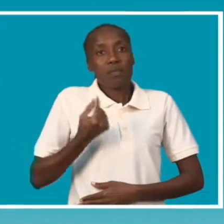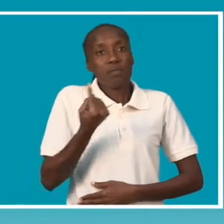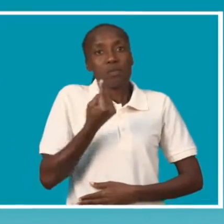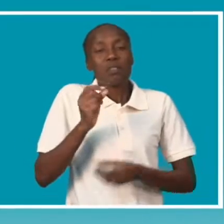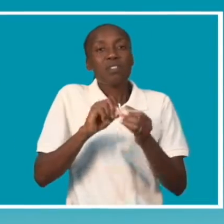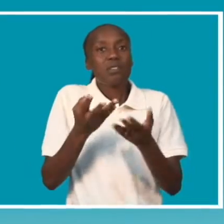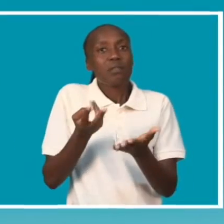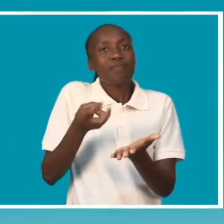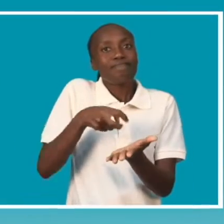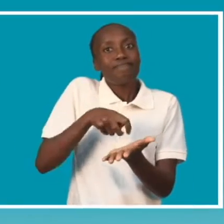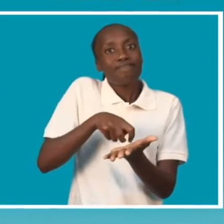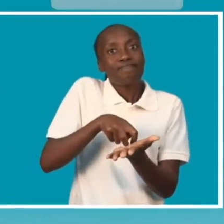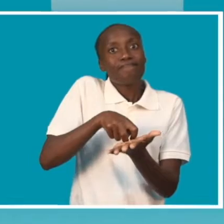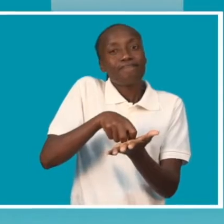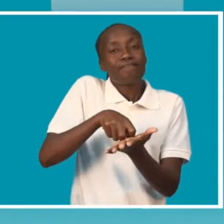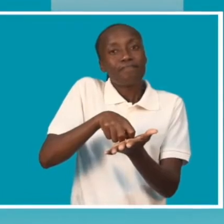aqui